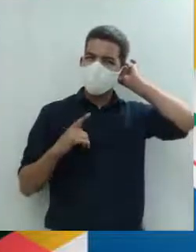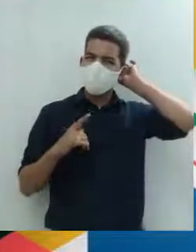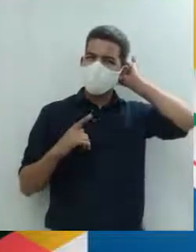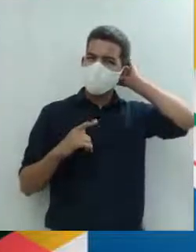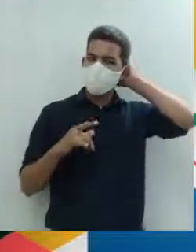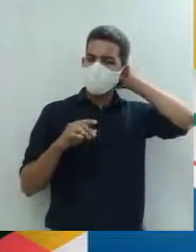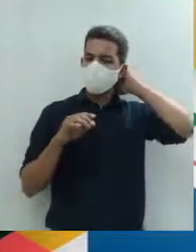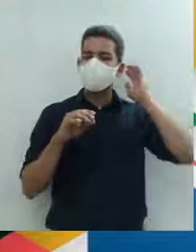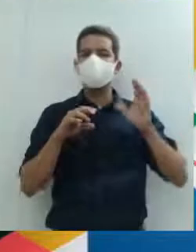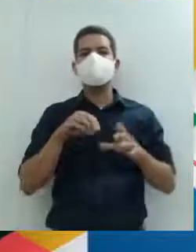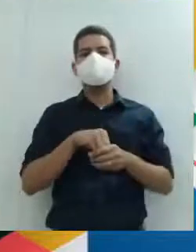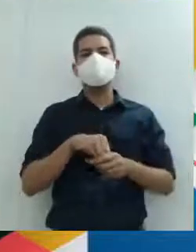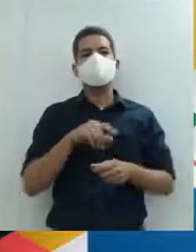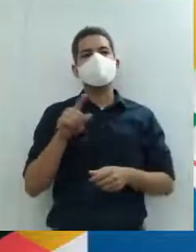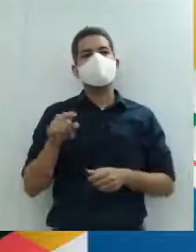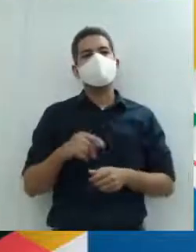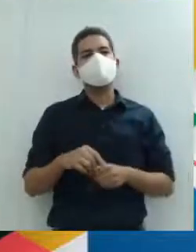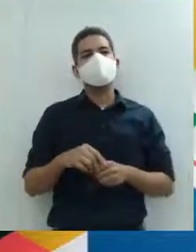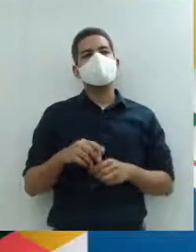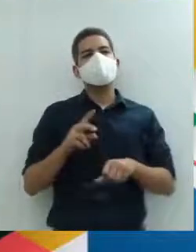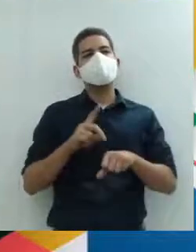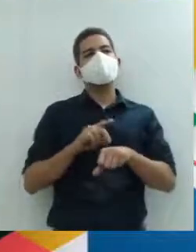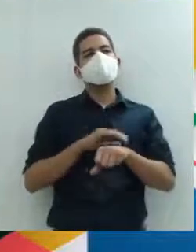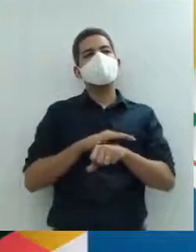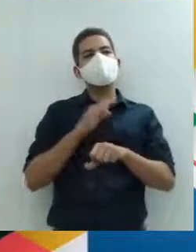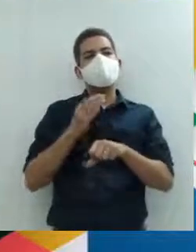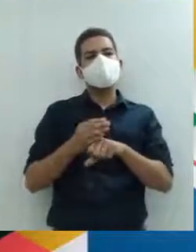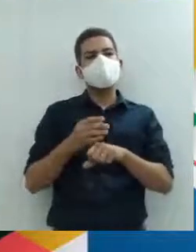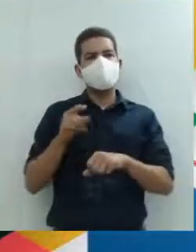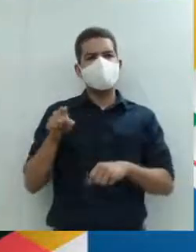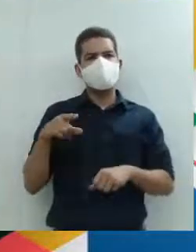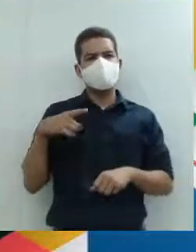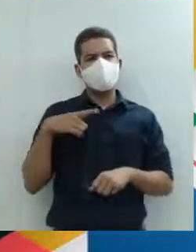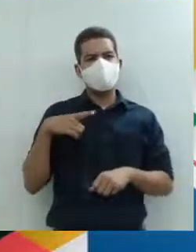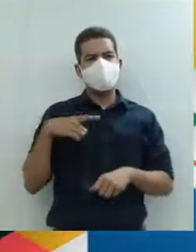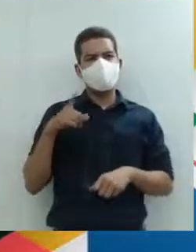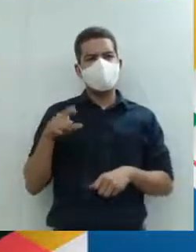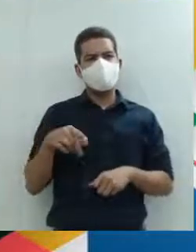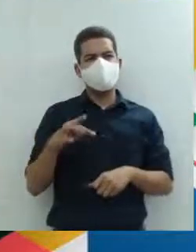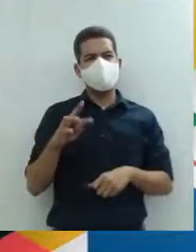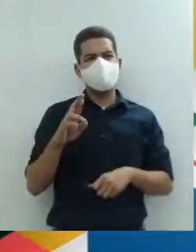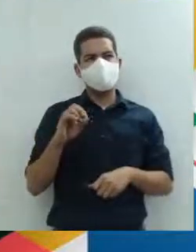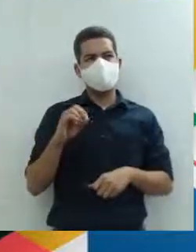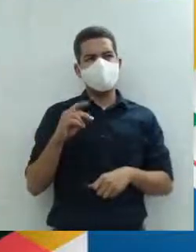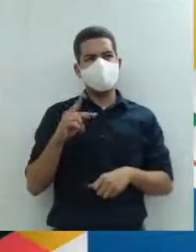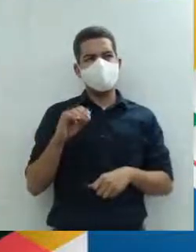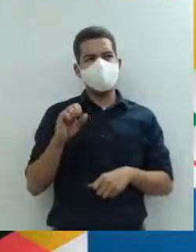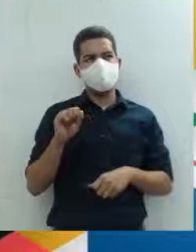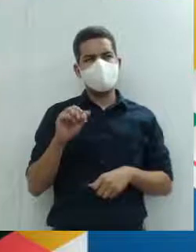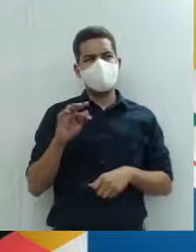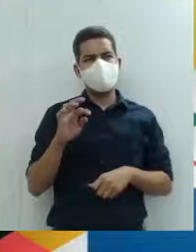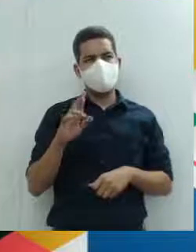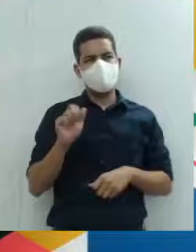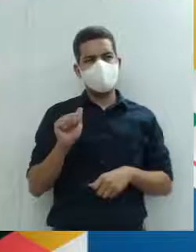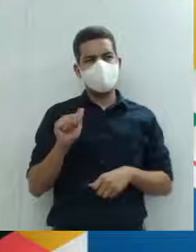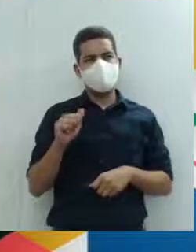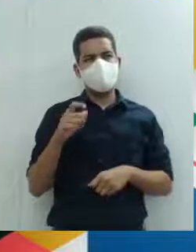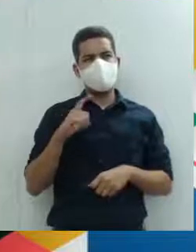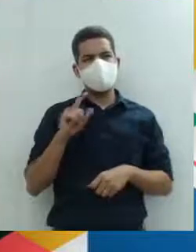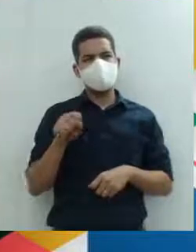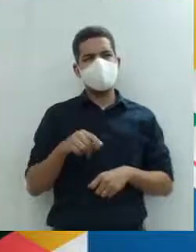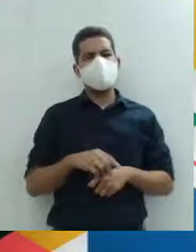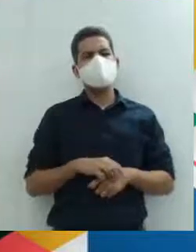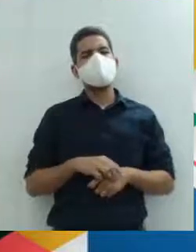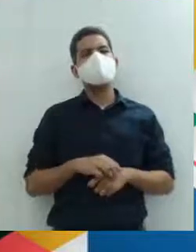voam dentro dela. Né? A montanha mais alta do mundo, o Monte Everest, também está dentro dela. Então, a troposfera